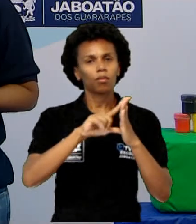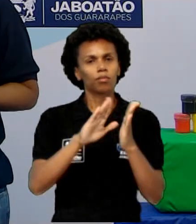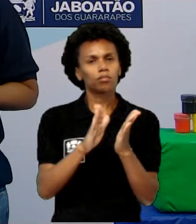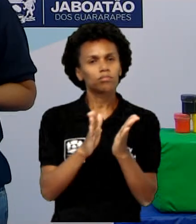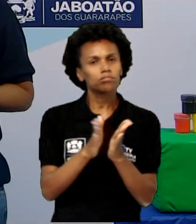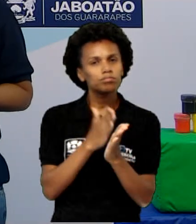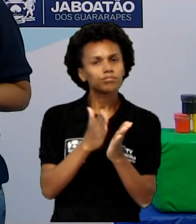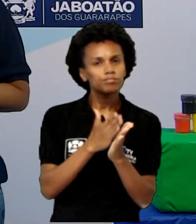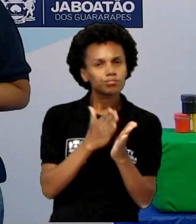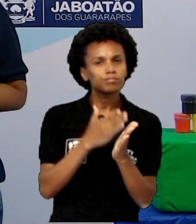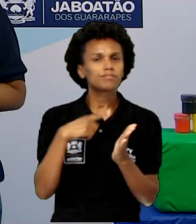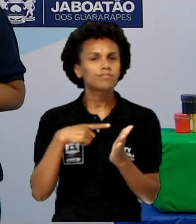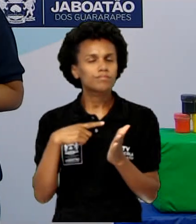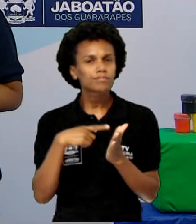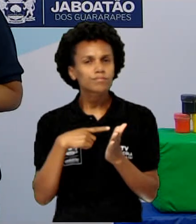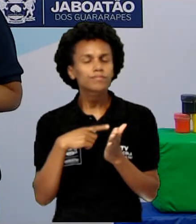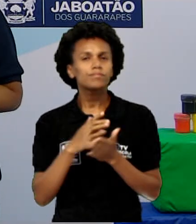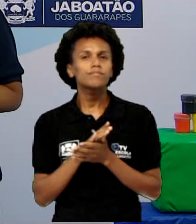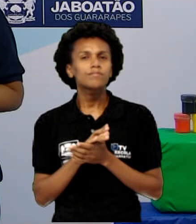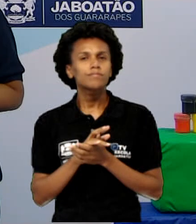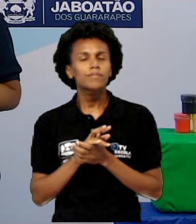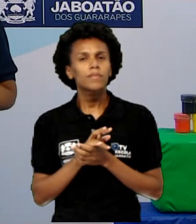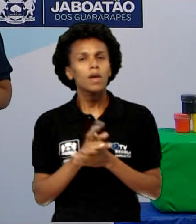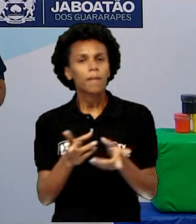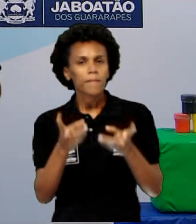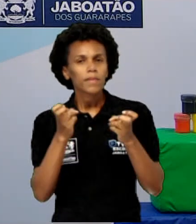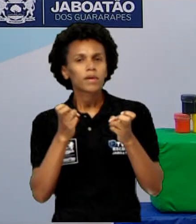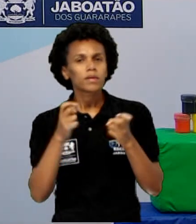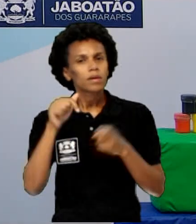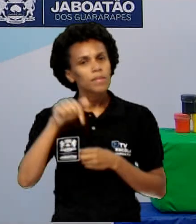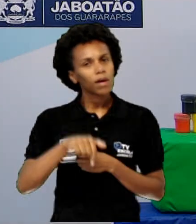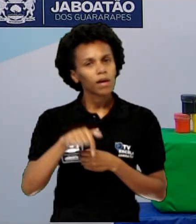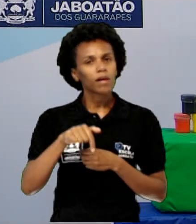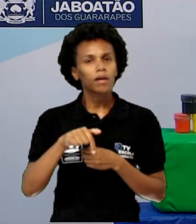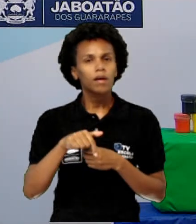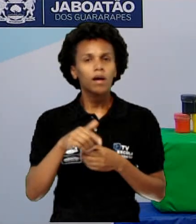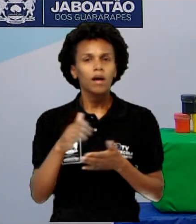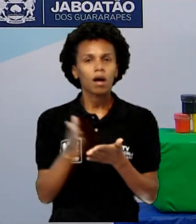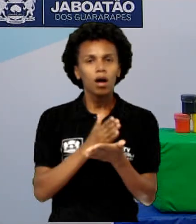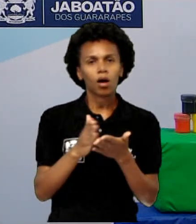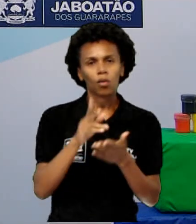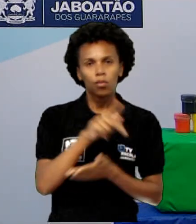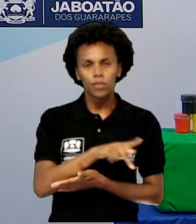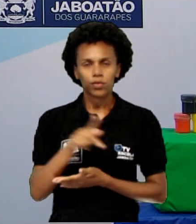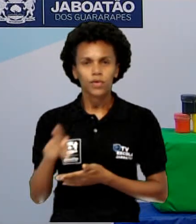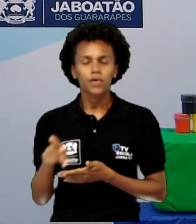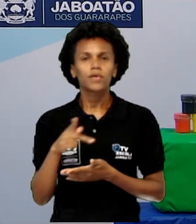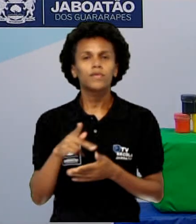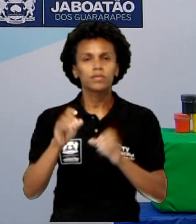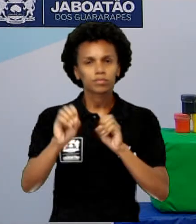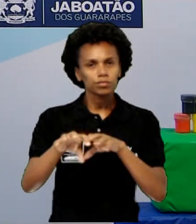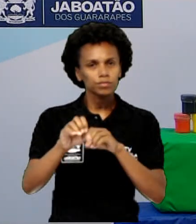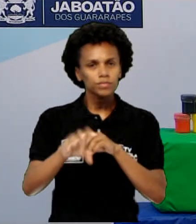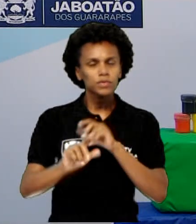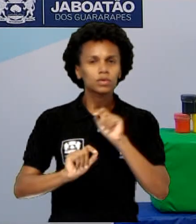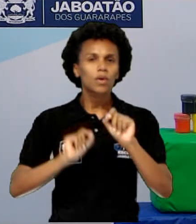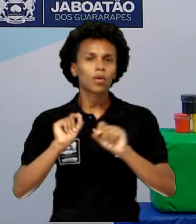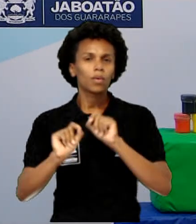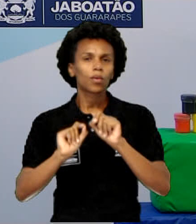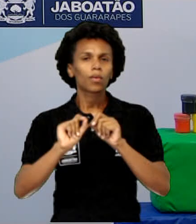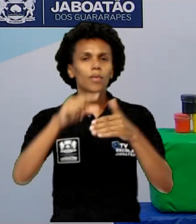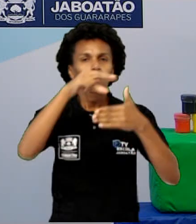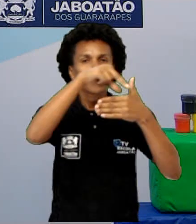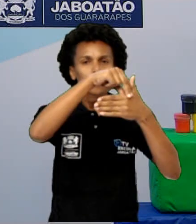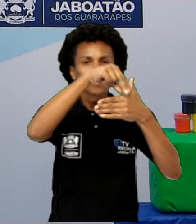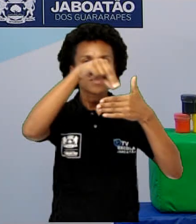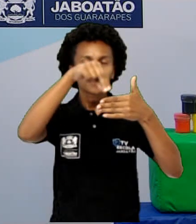olho. E eu vi que as professoras trabalharam cordel, né? Tanto a história do cordel como você produz o cordel. Então no